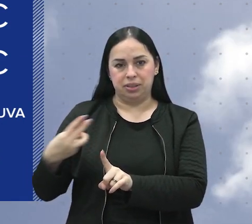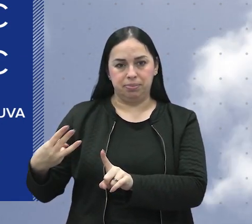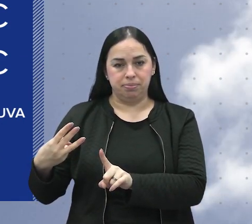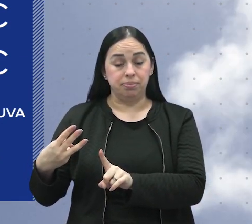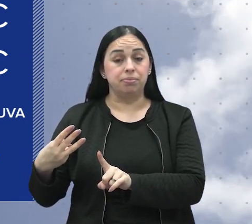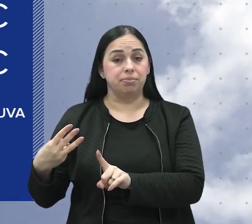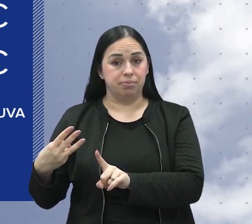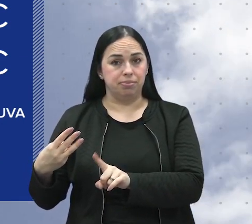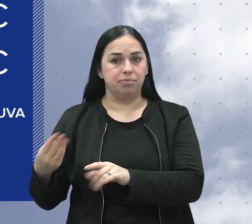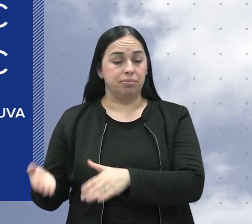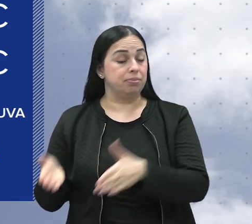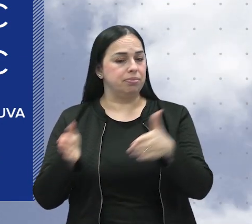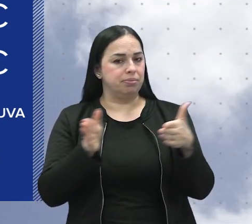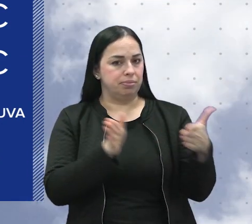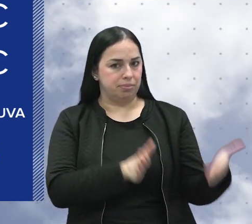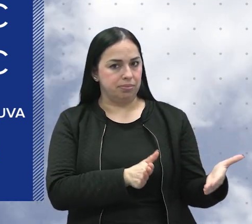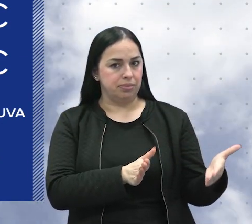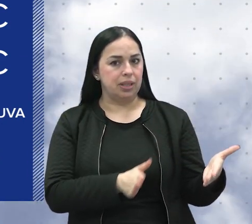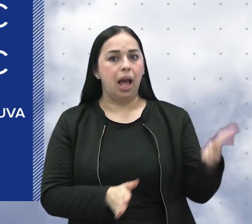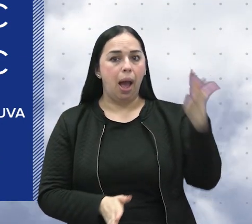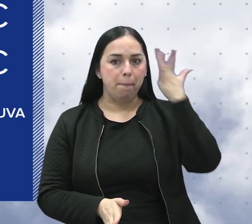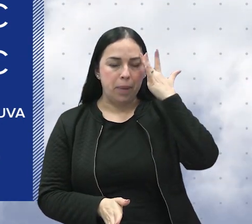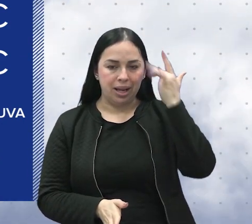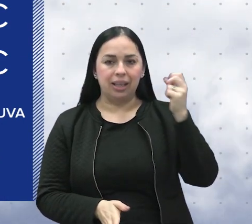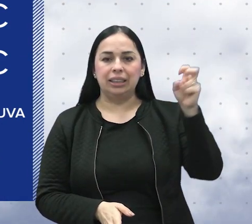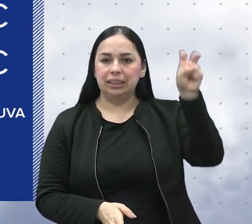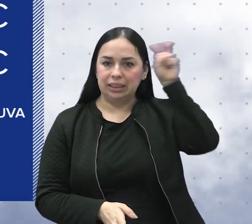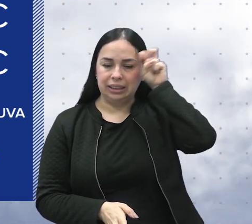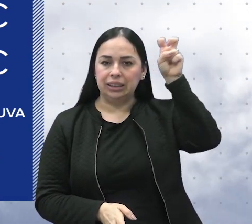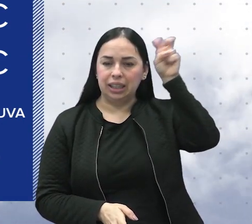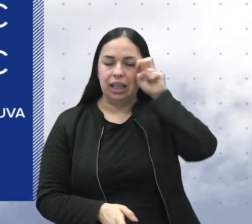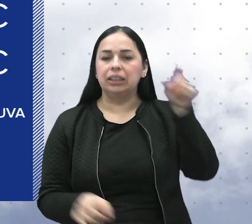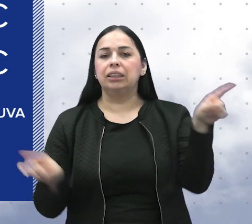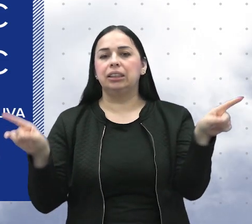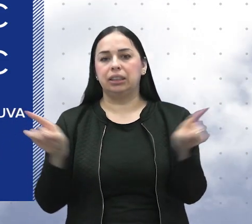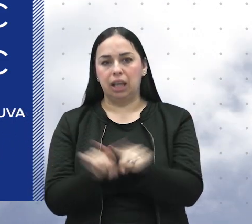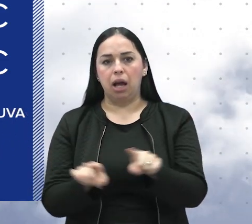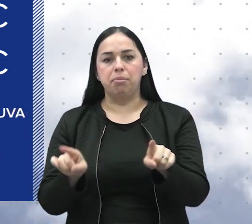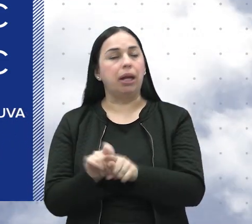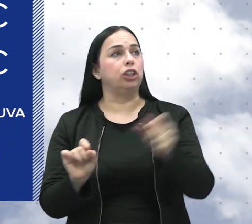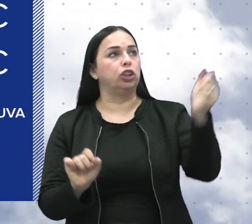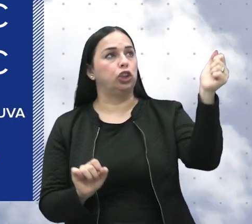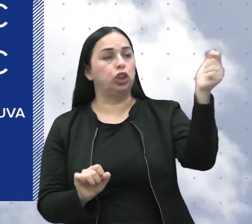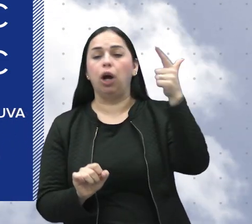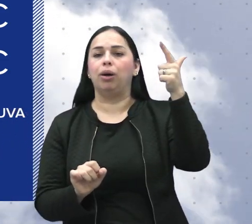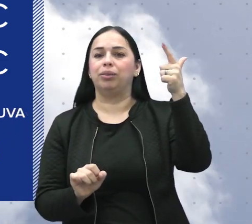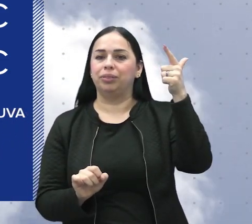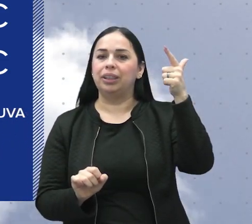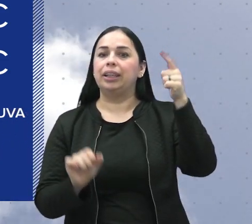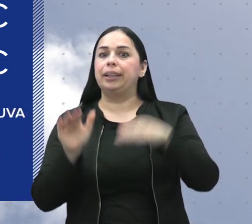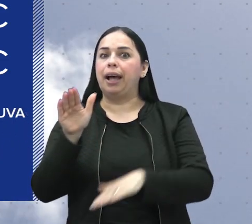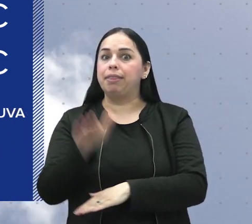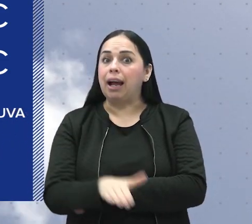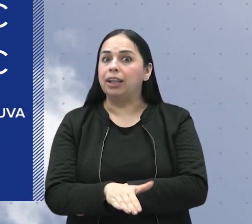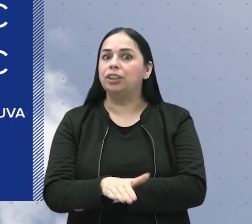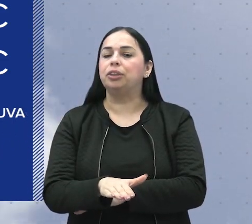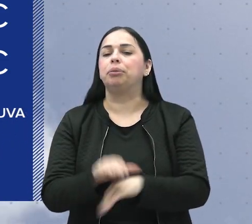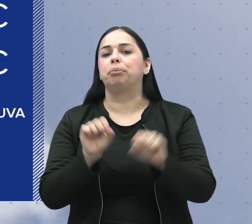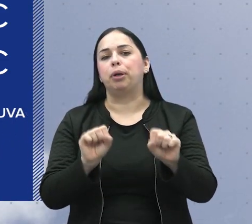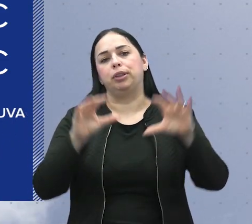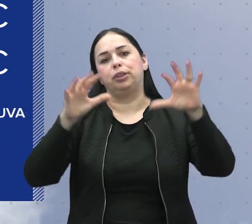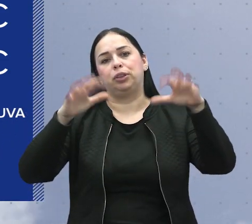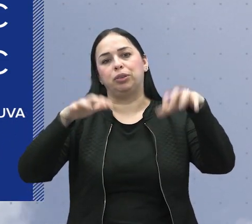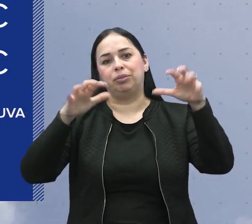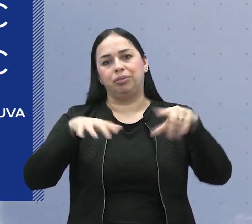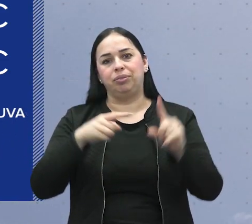graus, com mínima de 13 graus. Já amanhã, quinta-feira, o dia também será ensolarado. No fim da tarde,